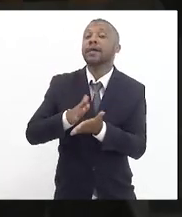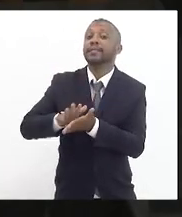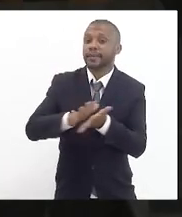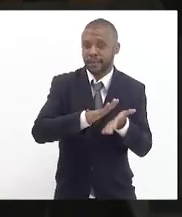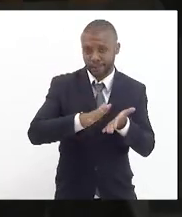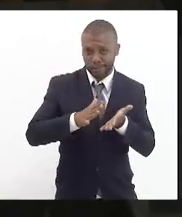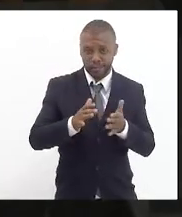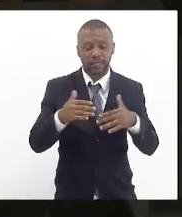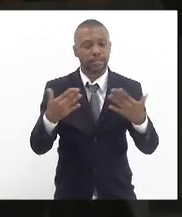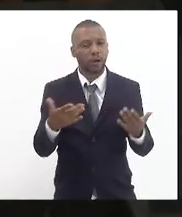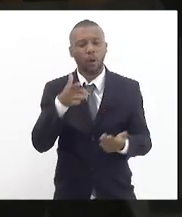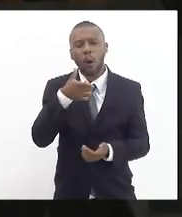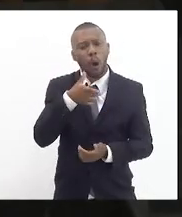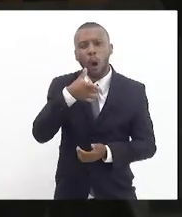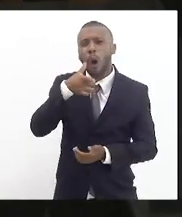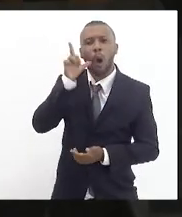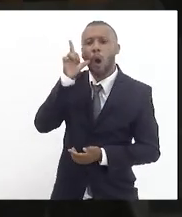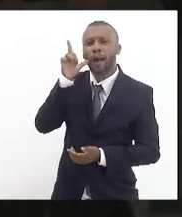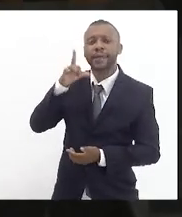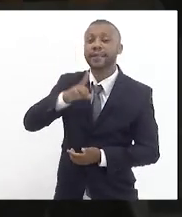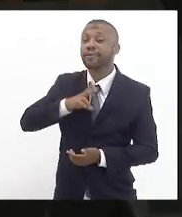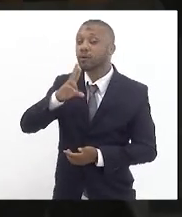ouvir o resultado